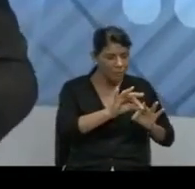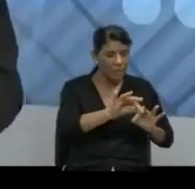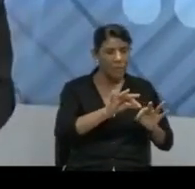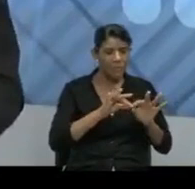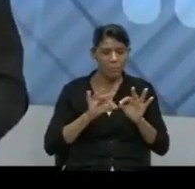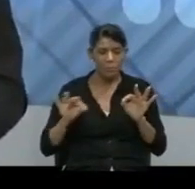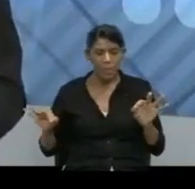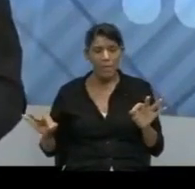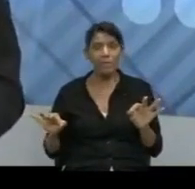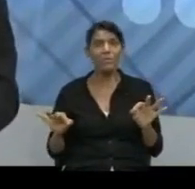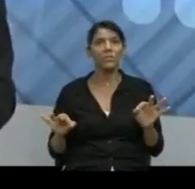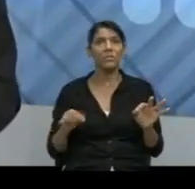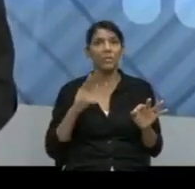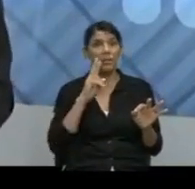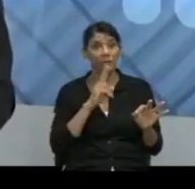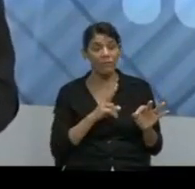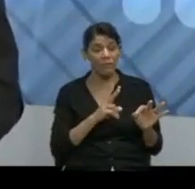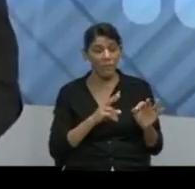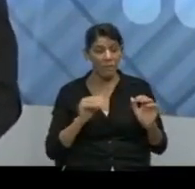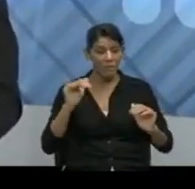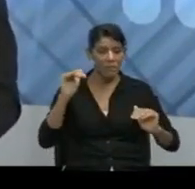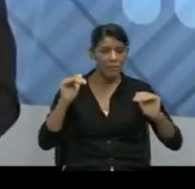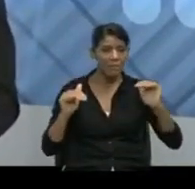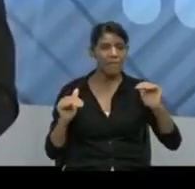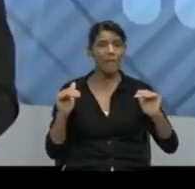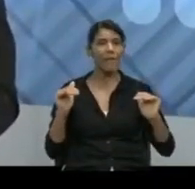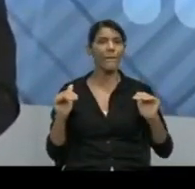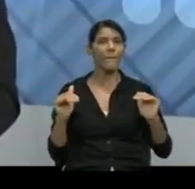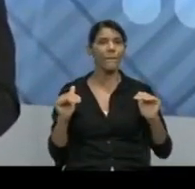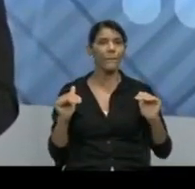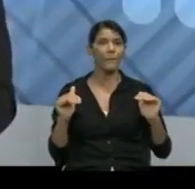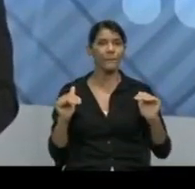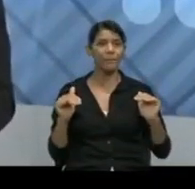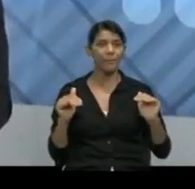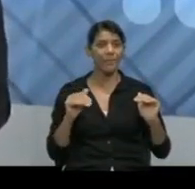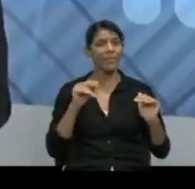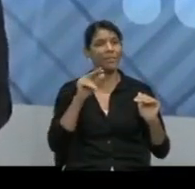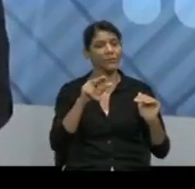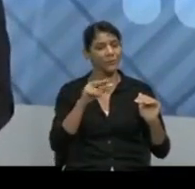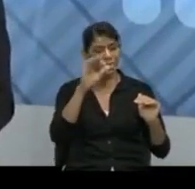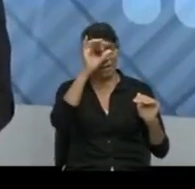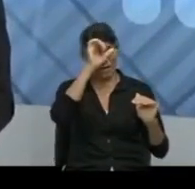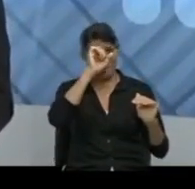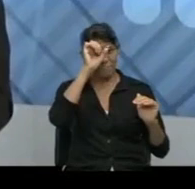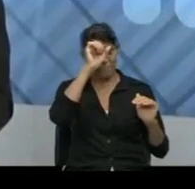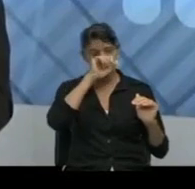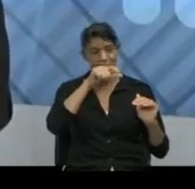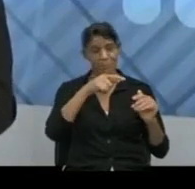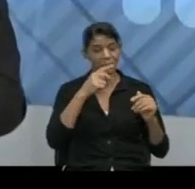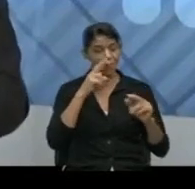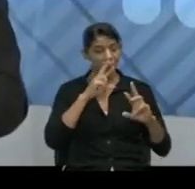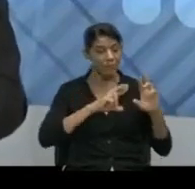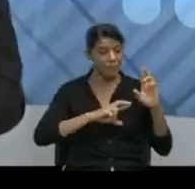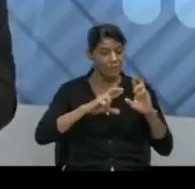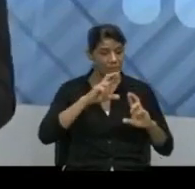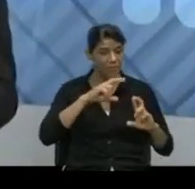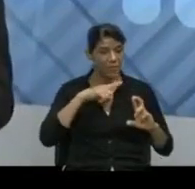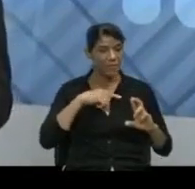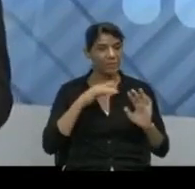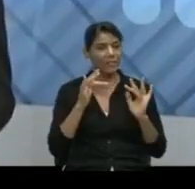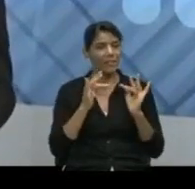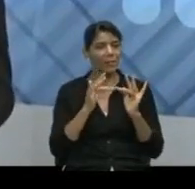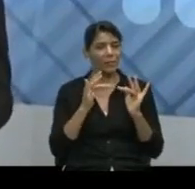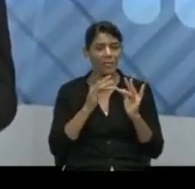treina. Verifica o nível, tá? É a hora de você aprender, você tem que verificar, tem que estar em